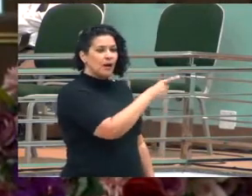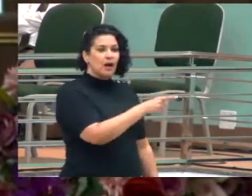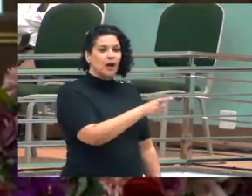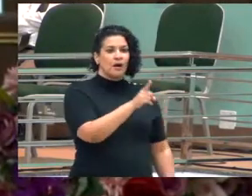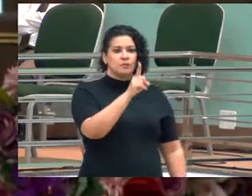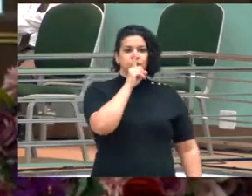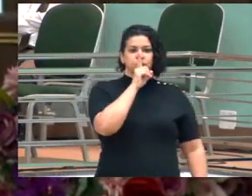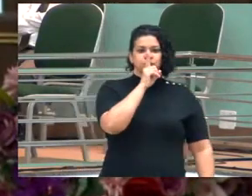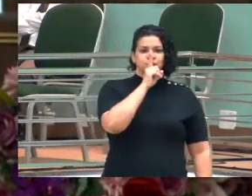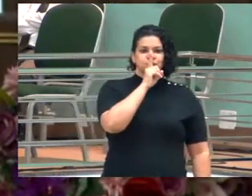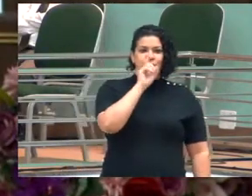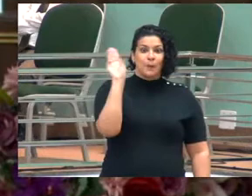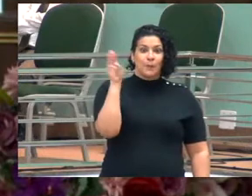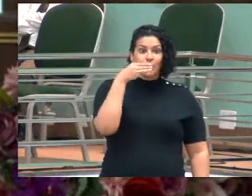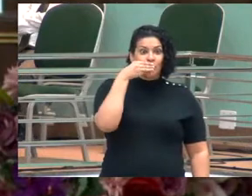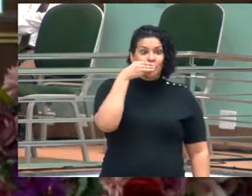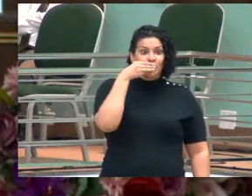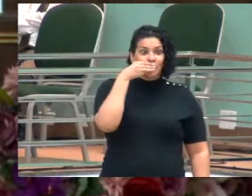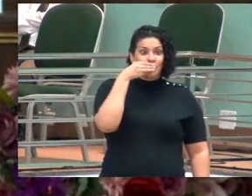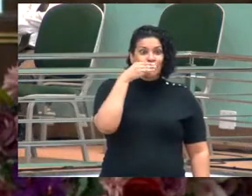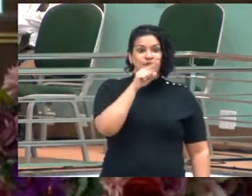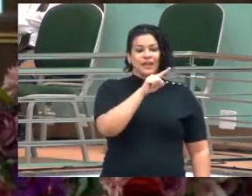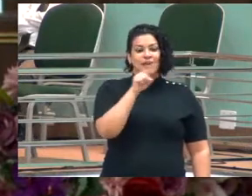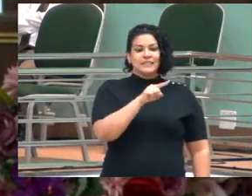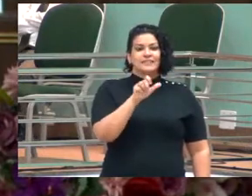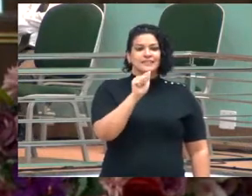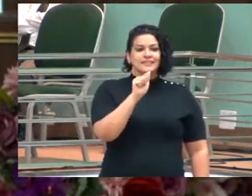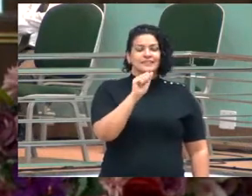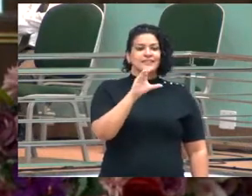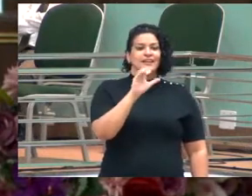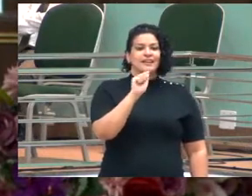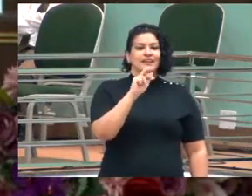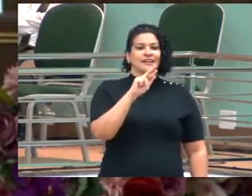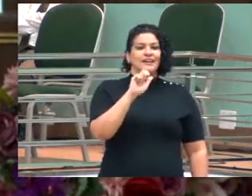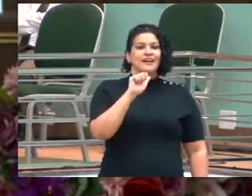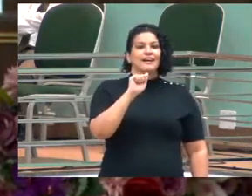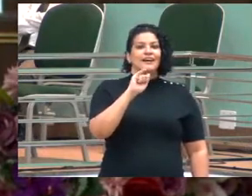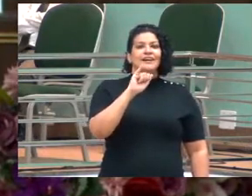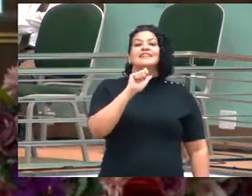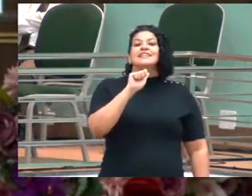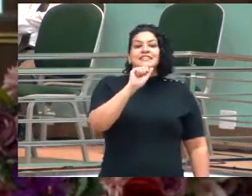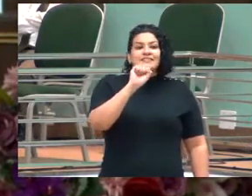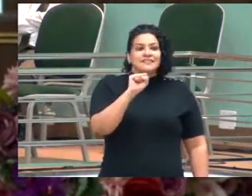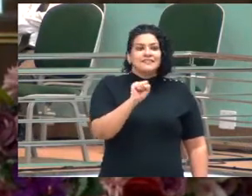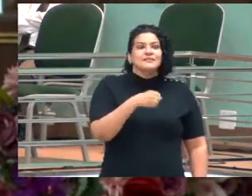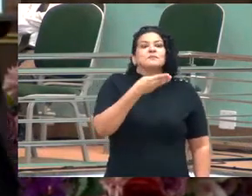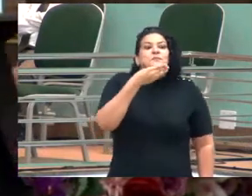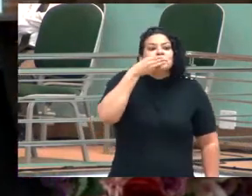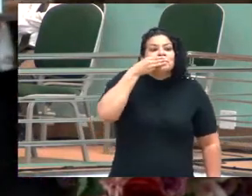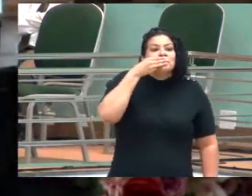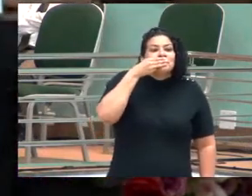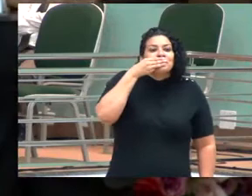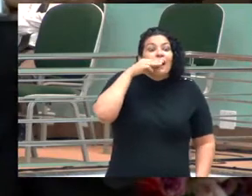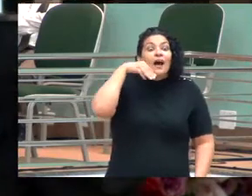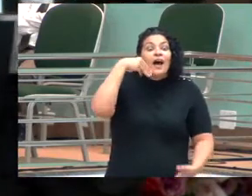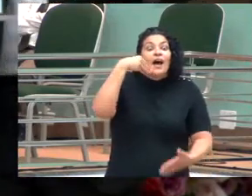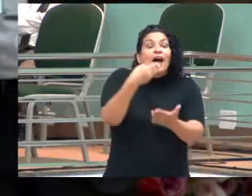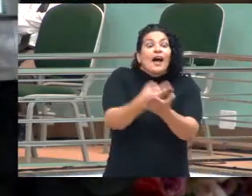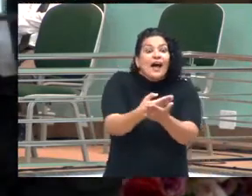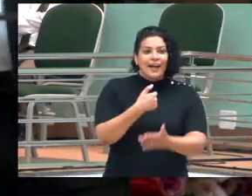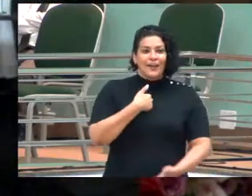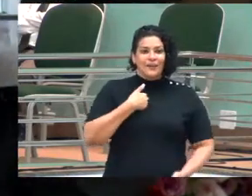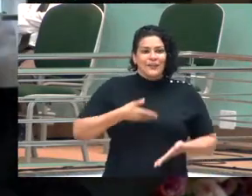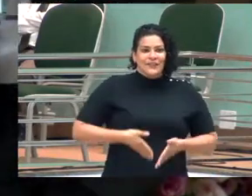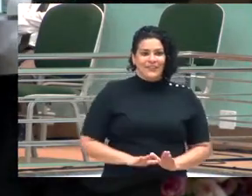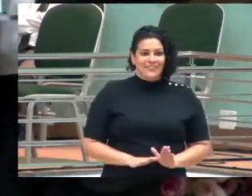templo sem dizer uma palavra. O mesmo anjo apareceu à minha mãe, Isabel, e